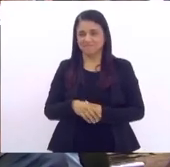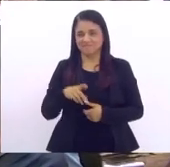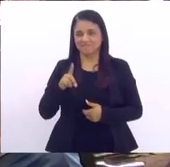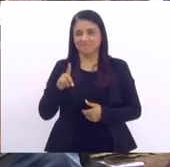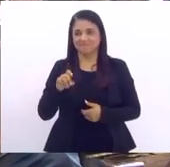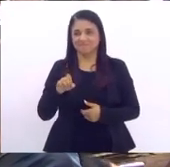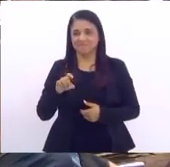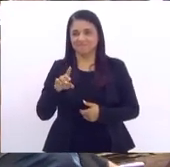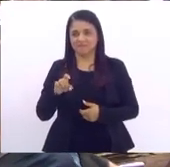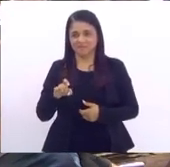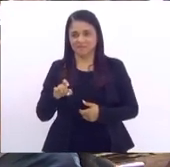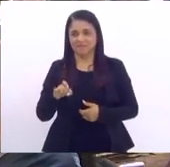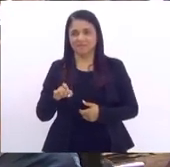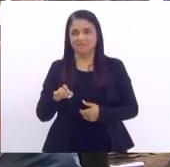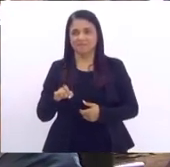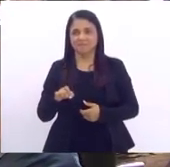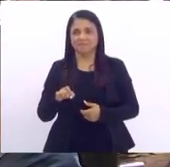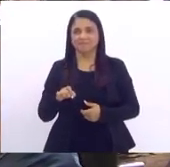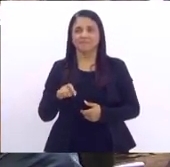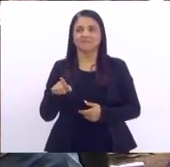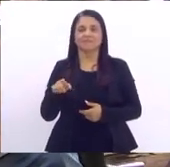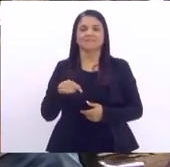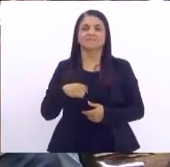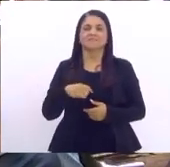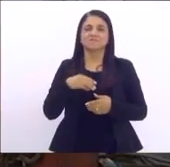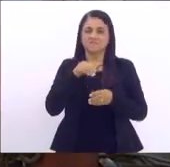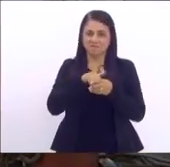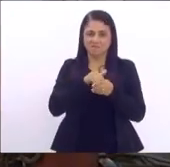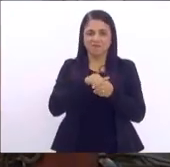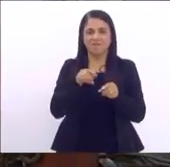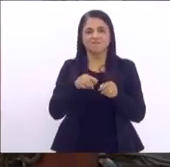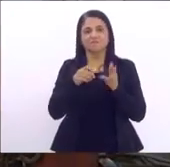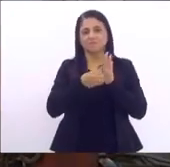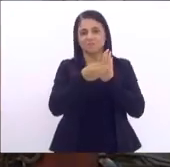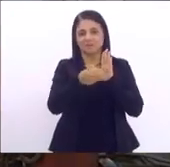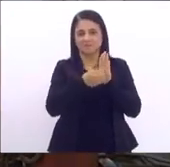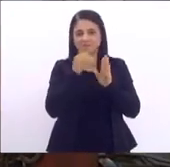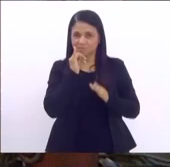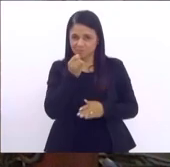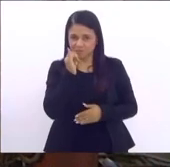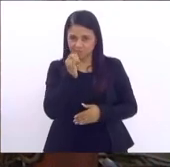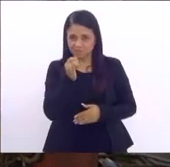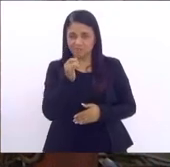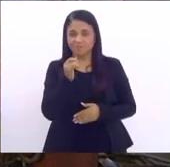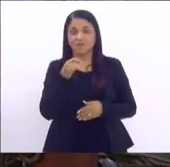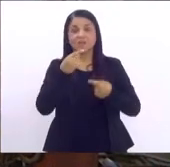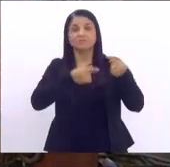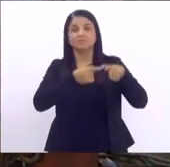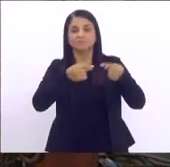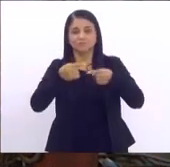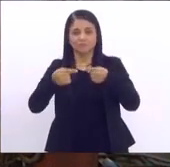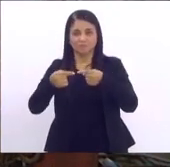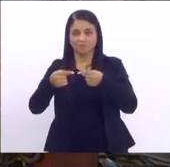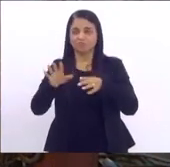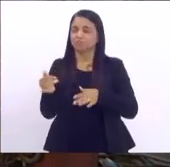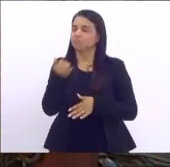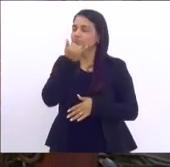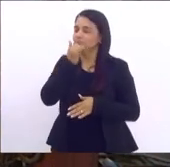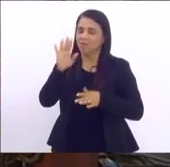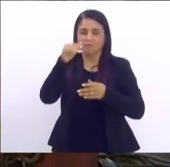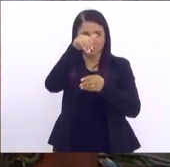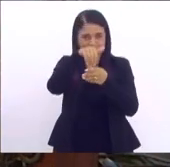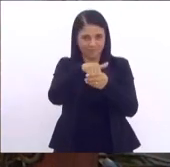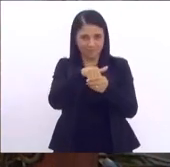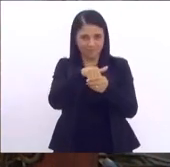Favorável, presidente. Muito obrigado. Com os pareceres emitidos, em discussão. Não, perdão. Em votação, substitutivo.